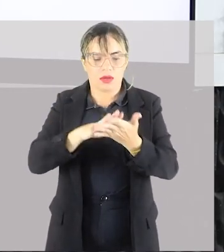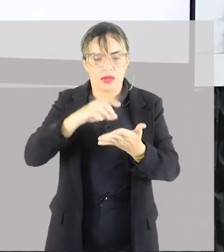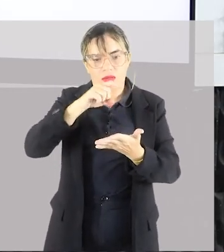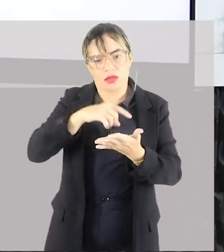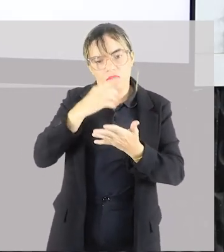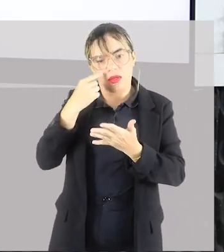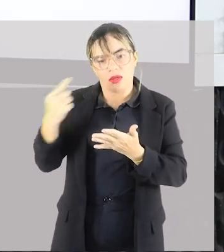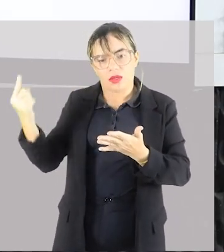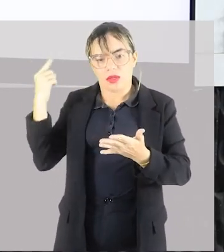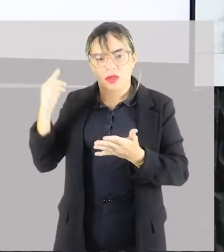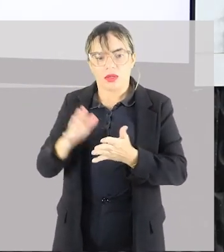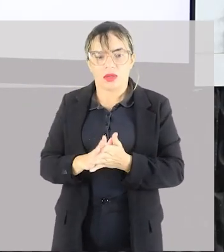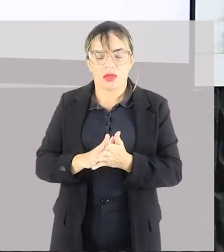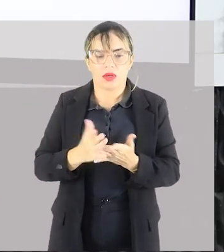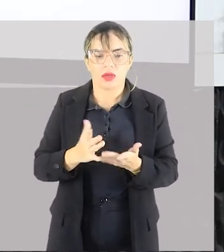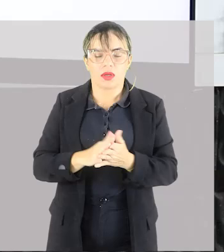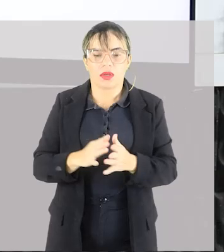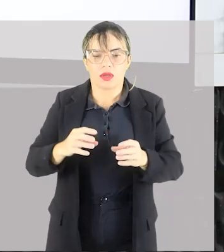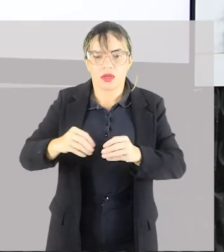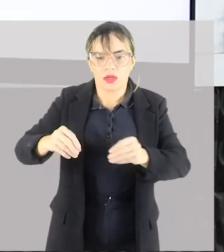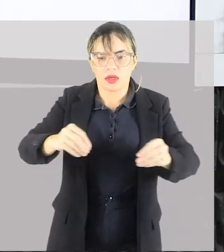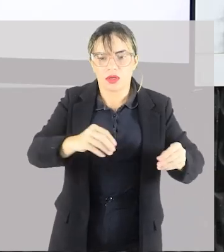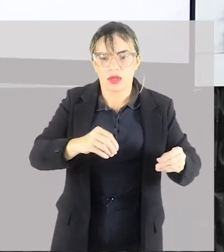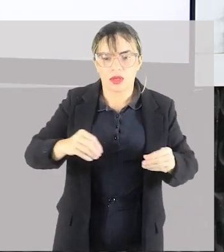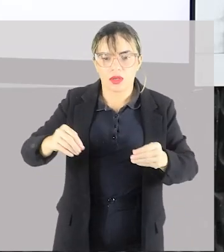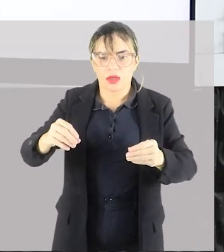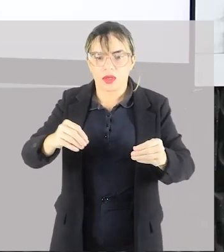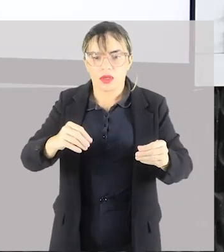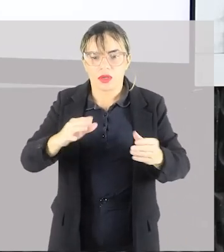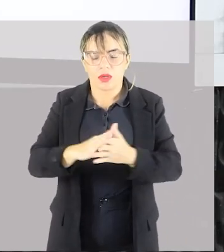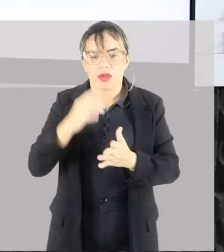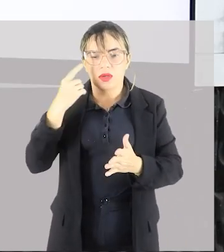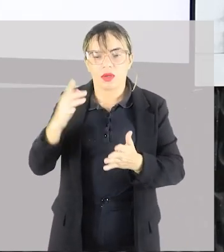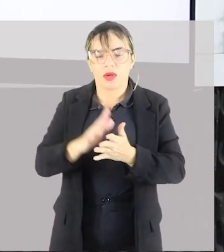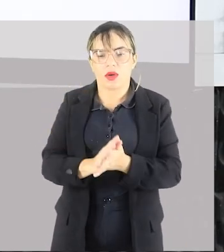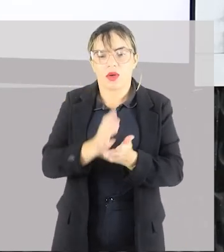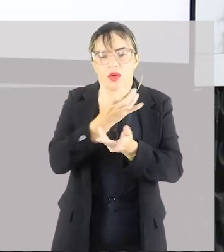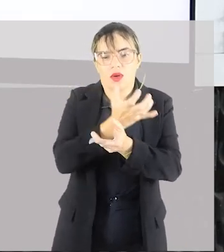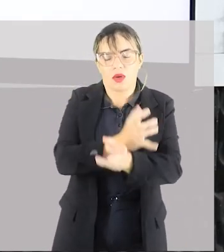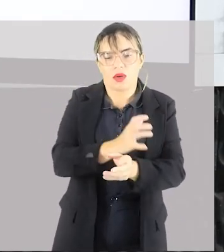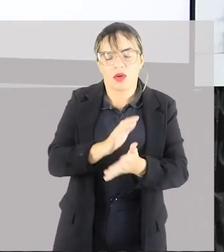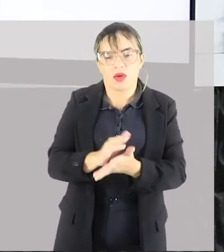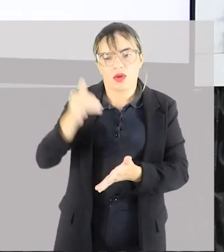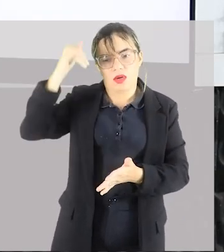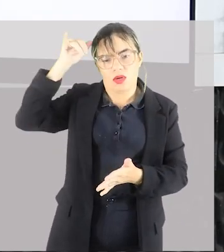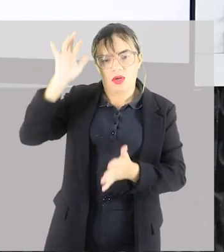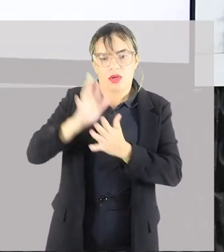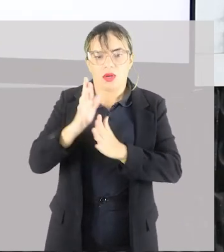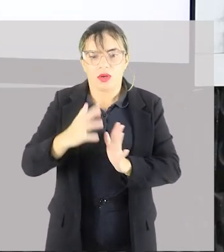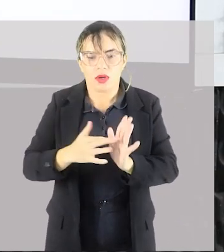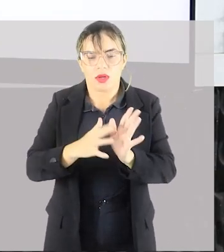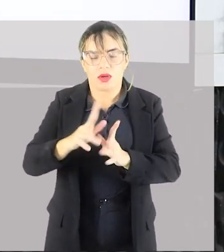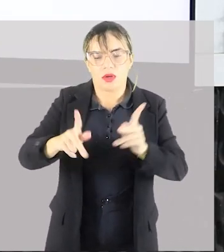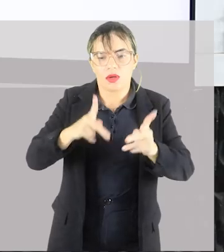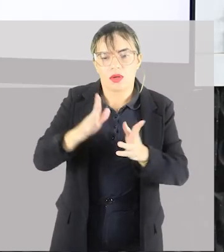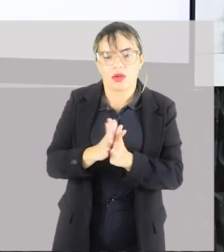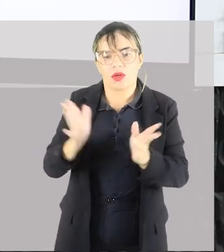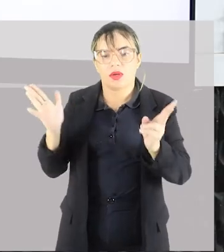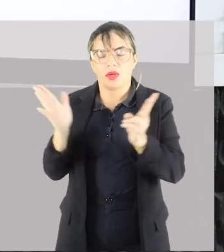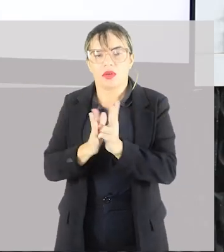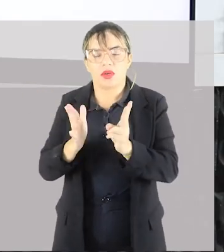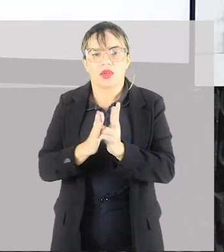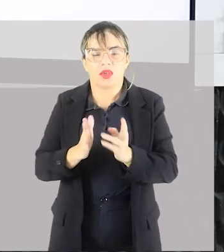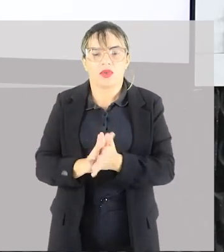de boi representando a população indígena dizimada. Na hora que você entende o conceito, a coisa muda de figura.